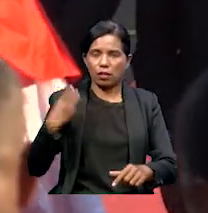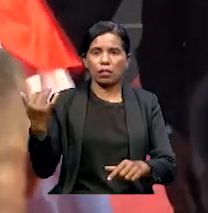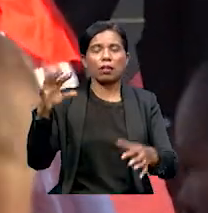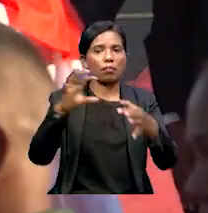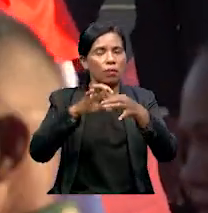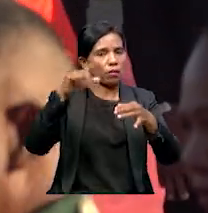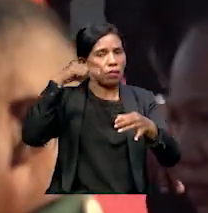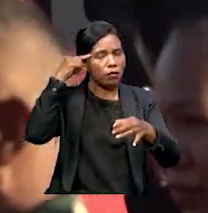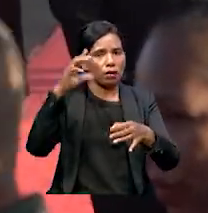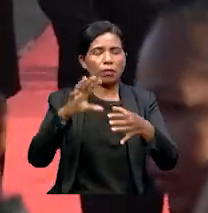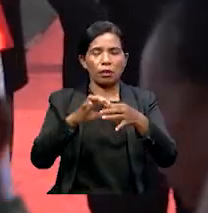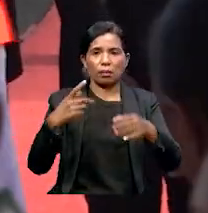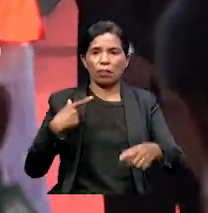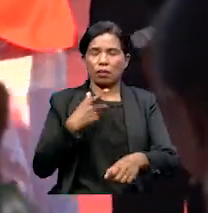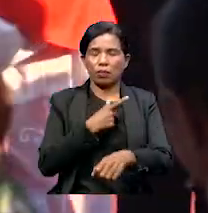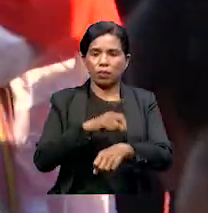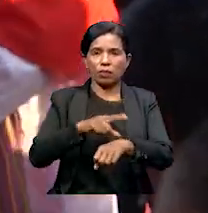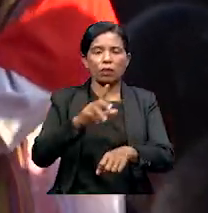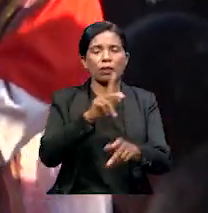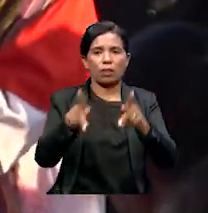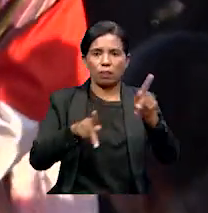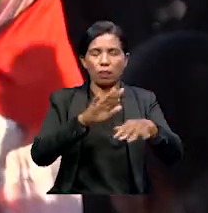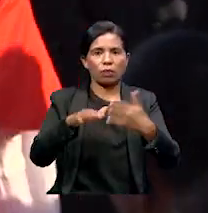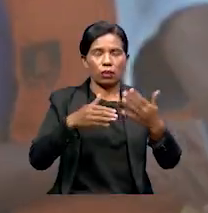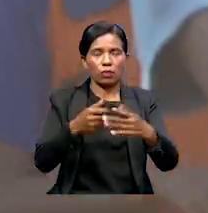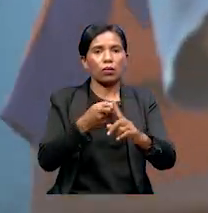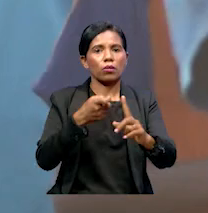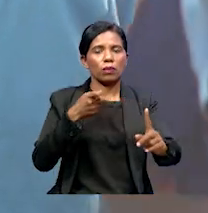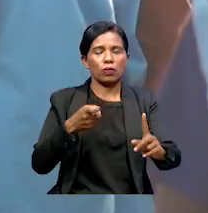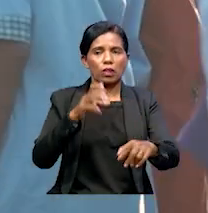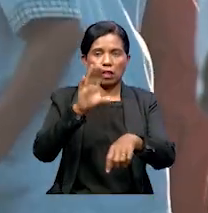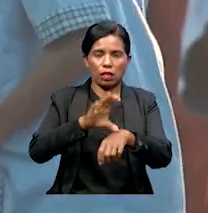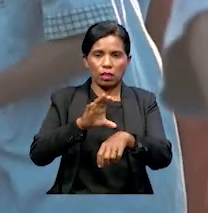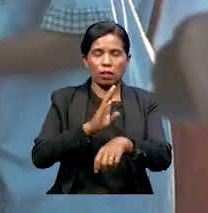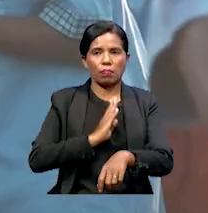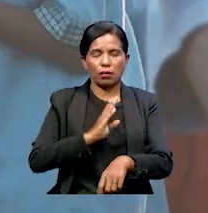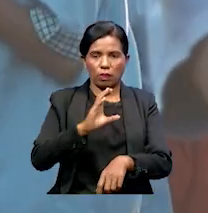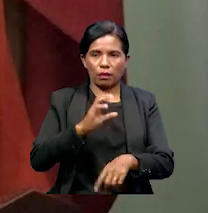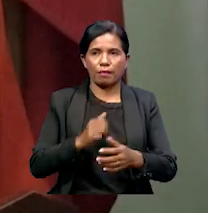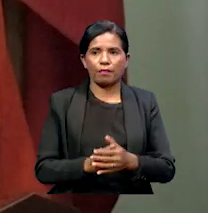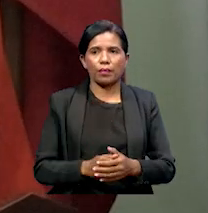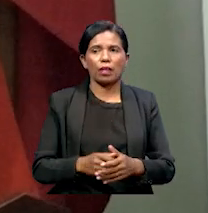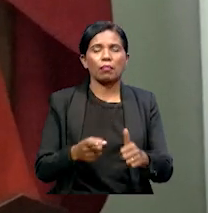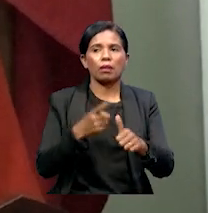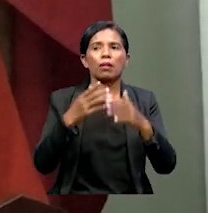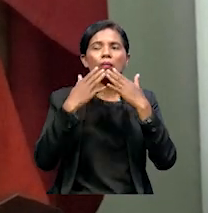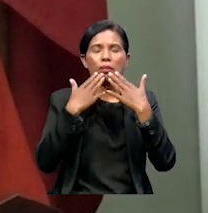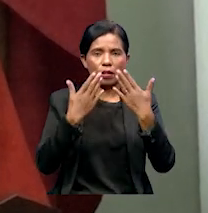Governo, Membro do Parlamento Nacional, Rosarani Sira, José de Oseje Baucau. Primeiro, agradece, você,